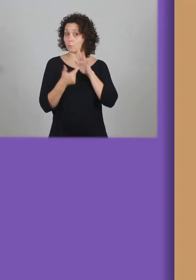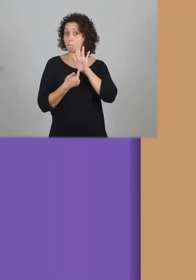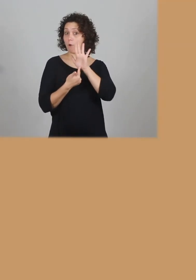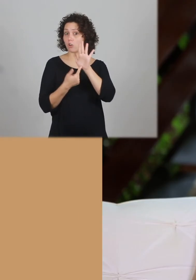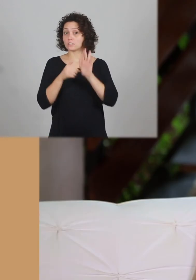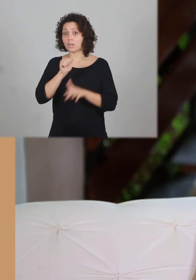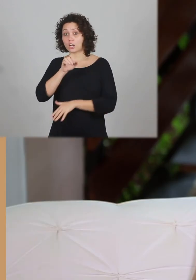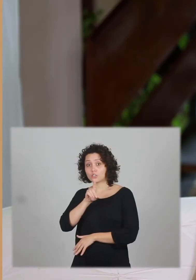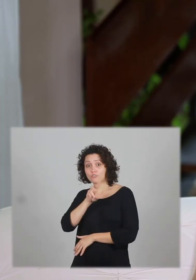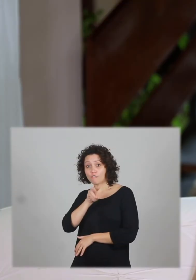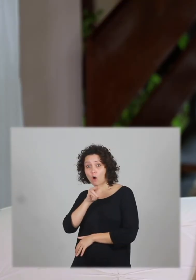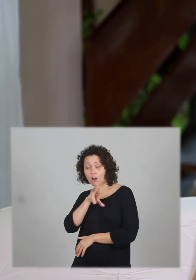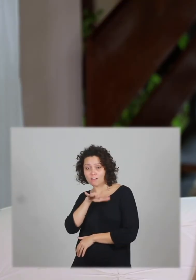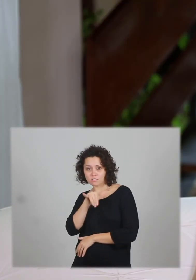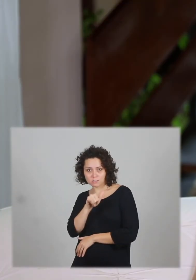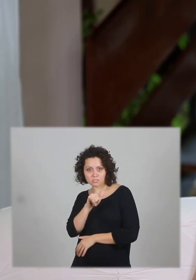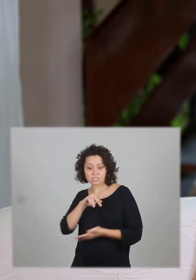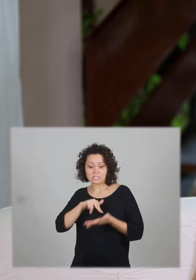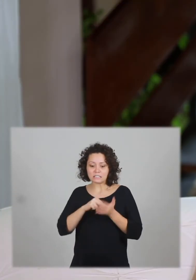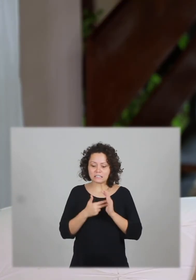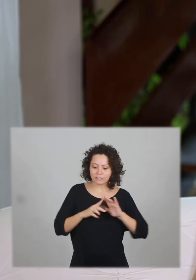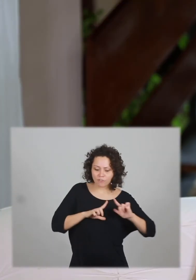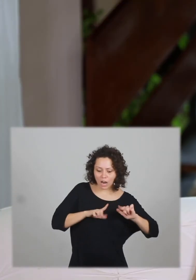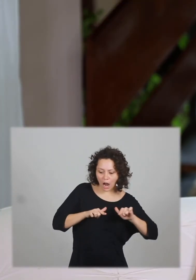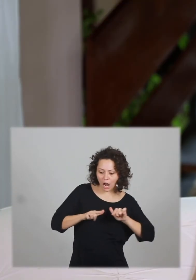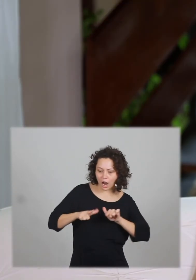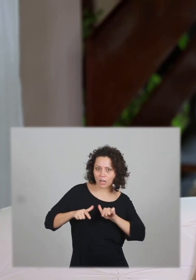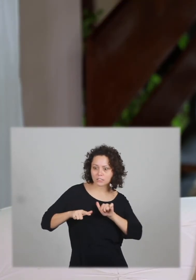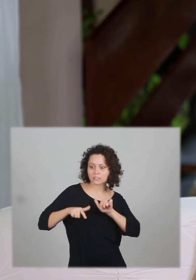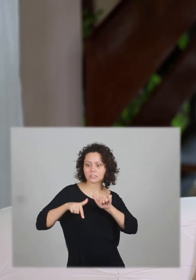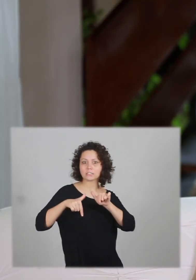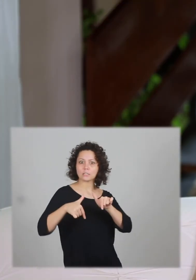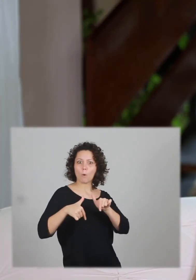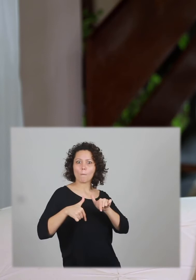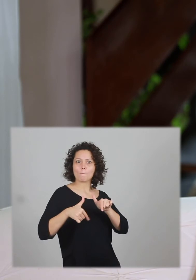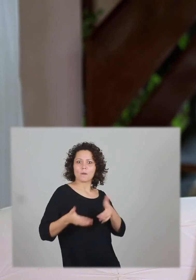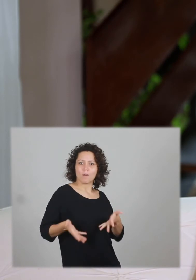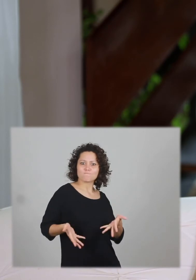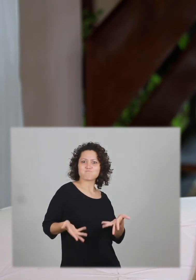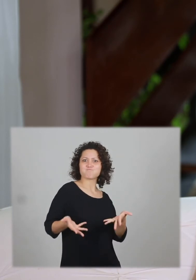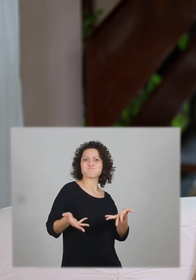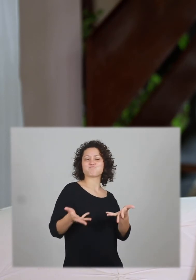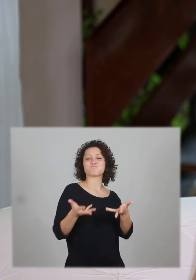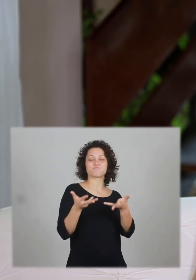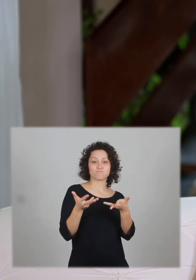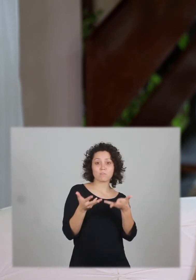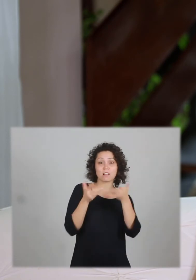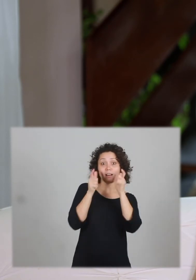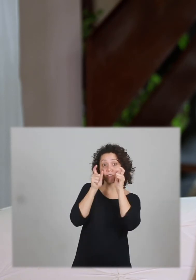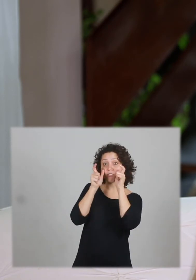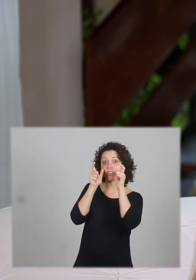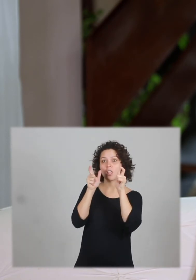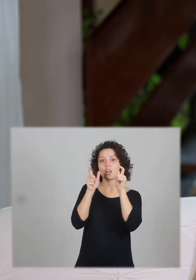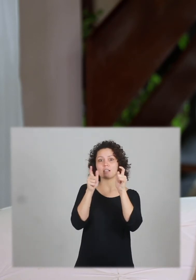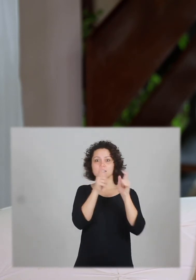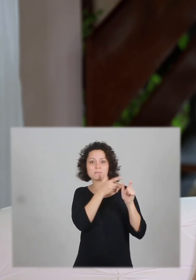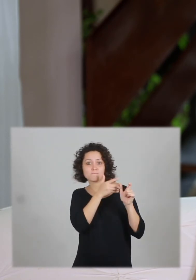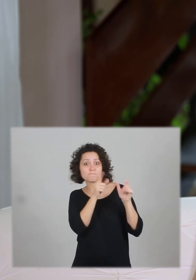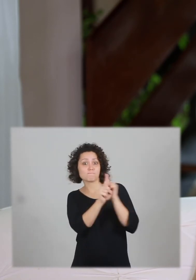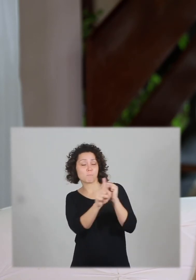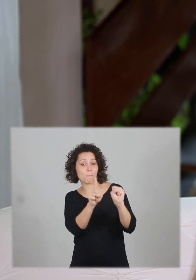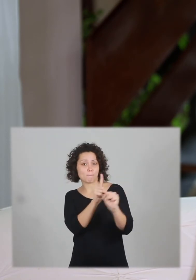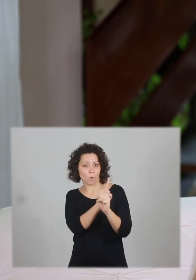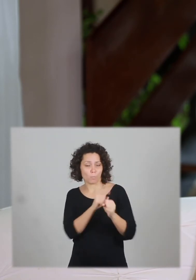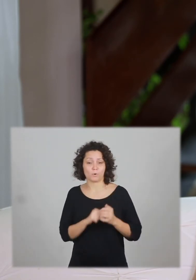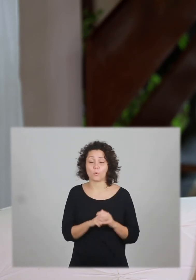Envolve promover a elaboração de leis e políticas, mobilizar a população, capacitar agentes transformadores, cobrar e